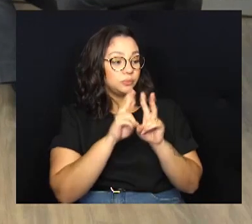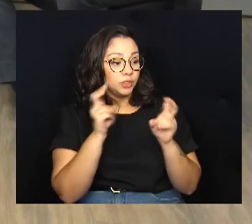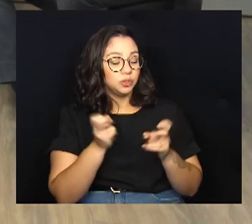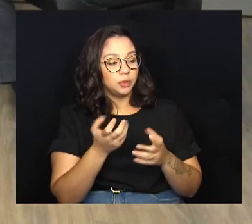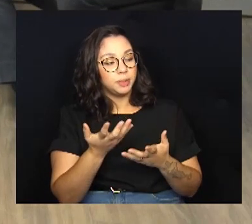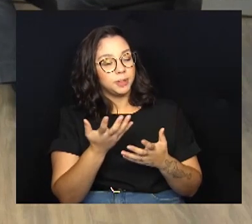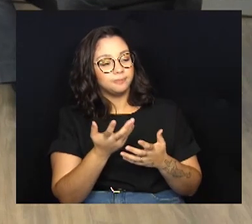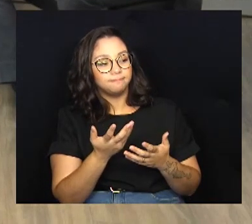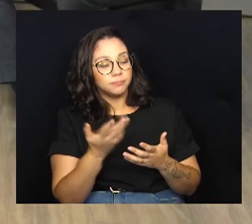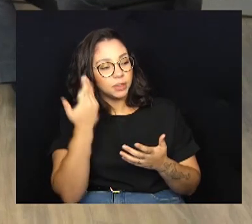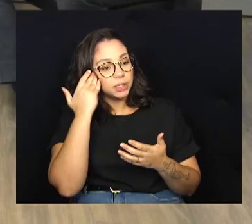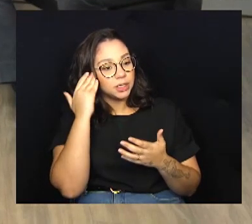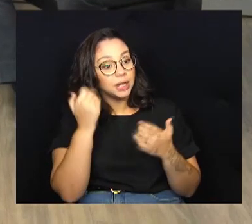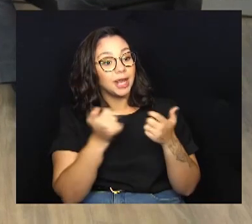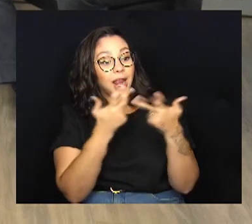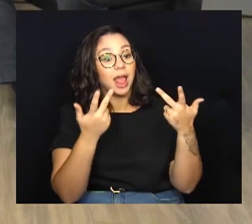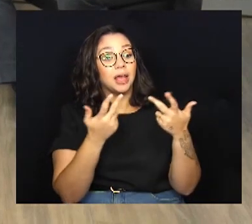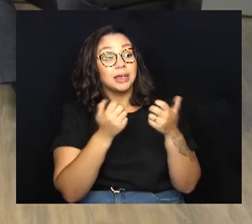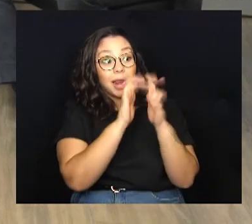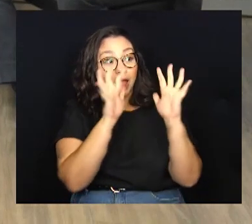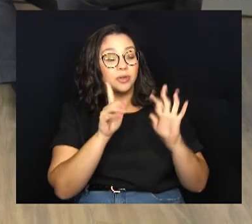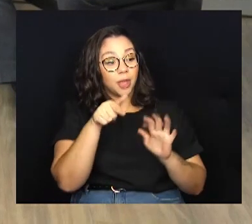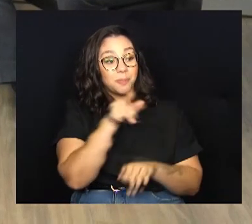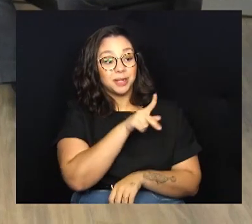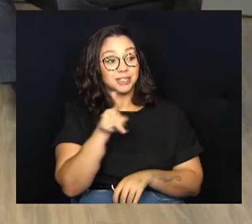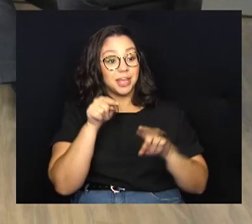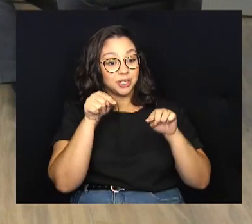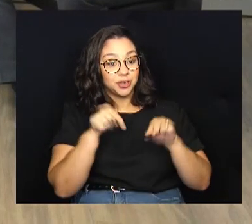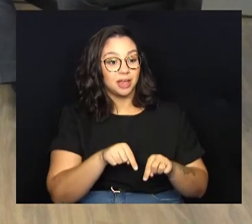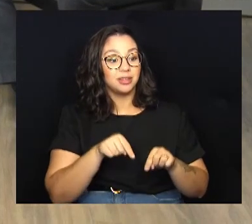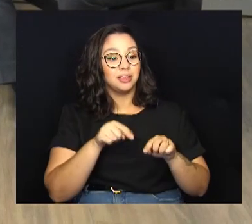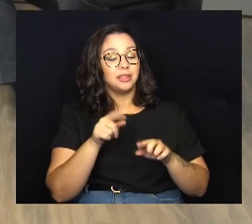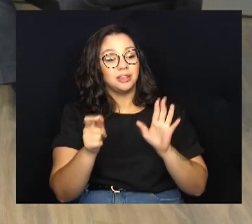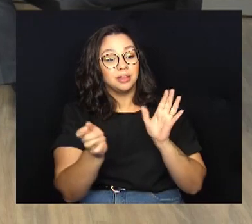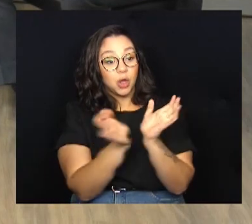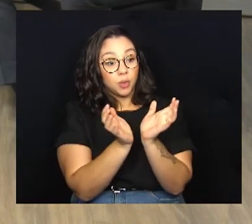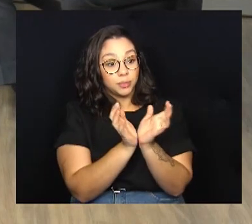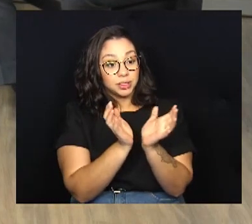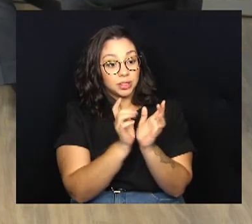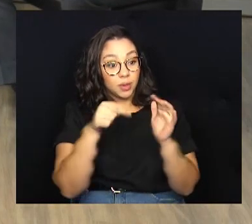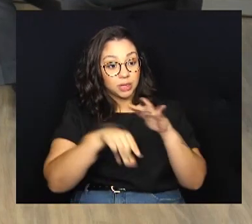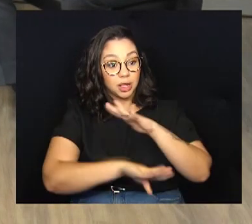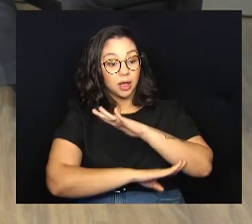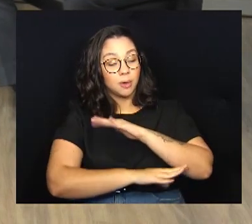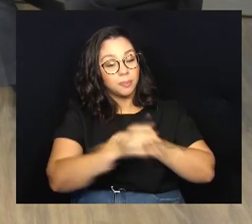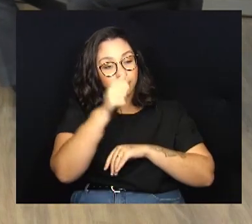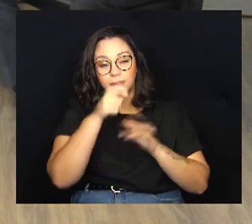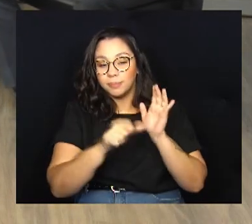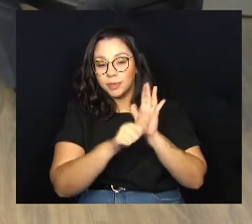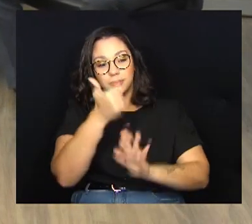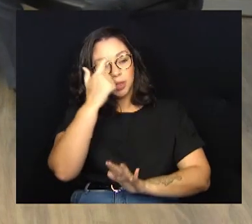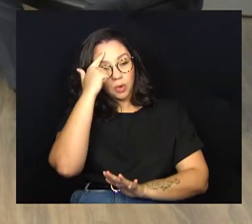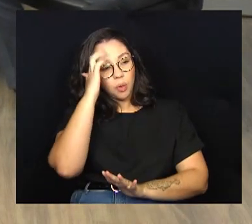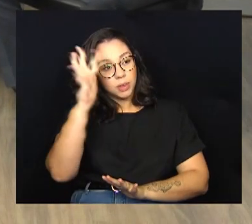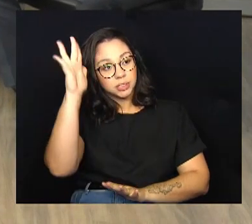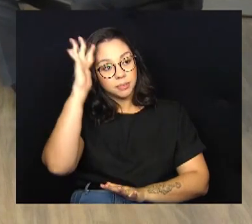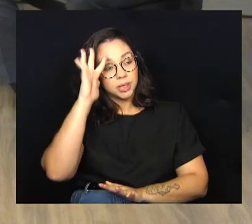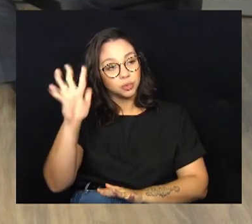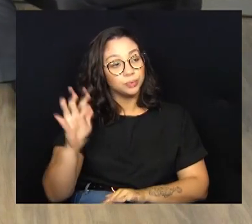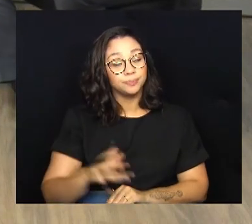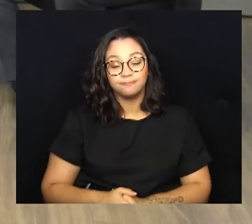cultura, espaços do esporte. Isso é prevenção de um sentido muito amplo. A